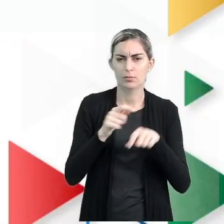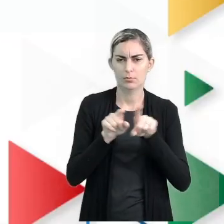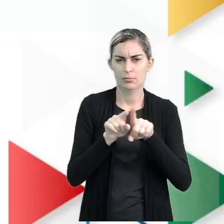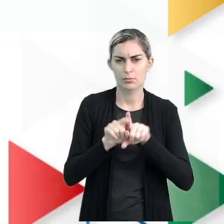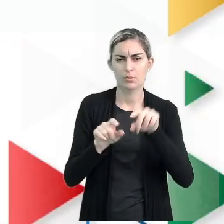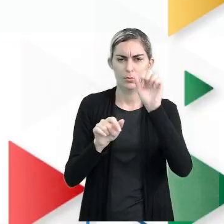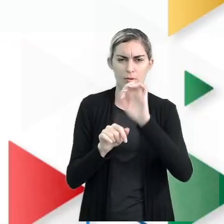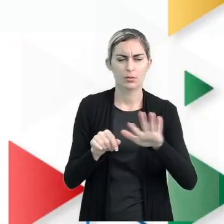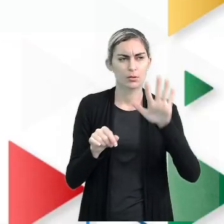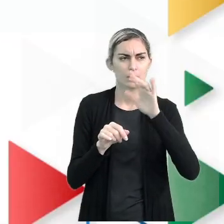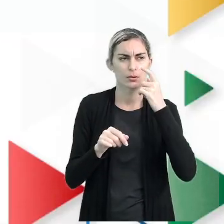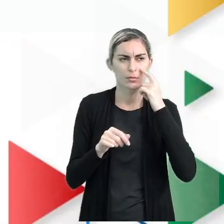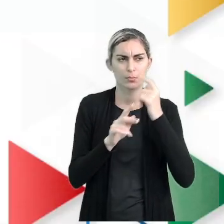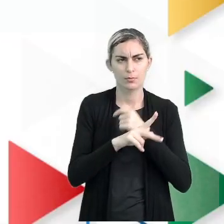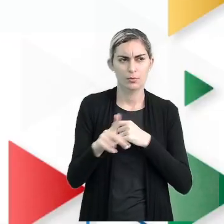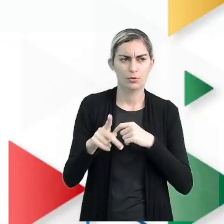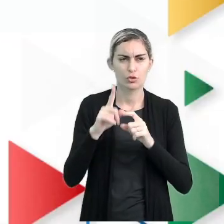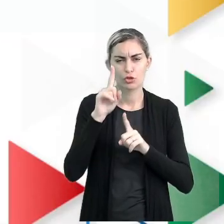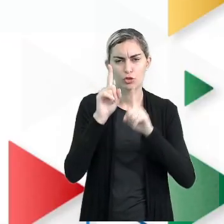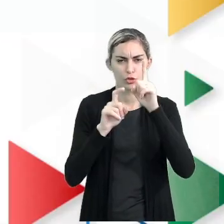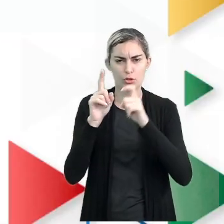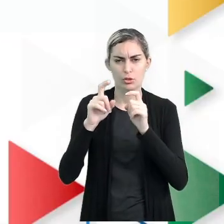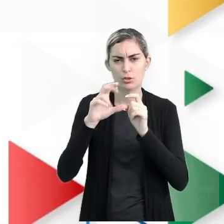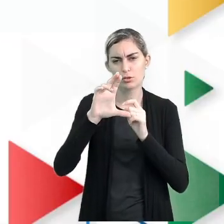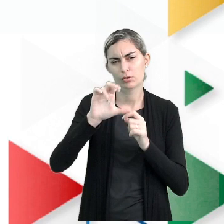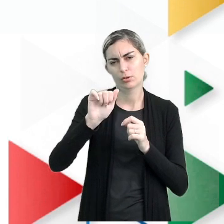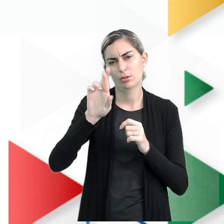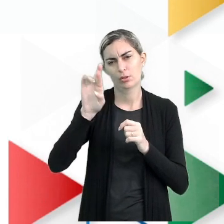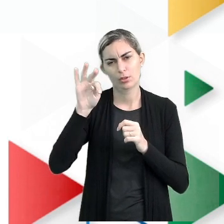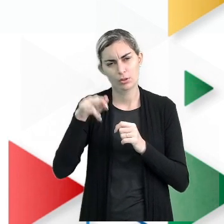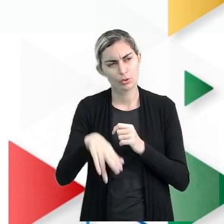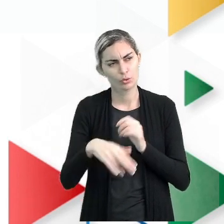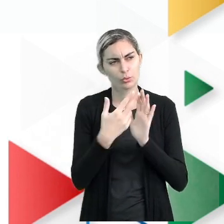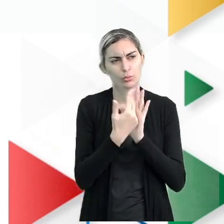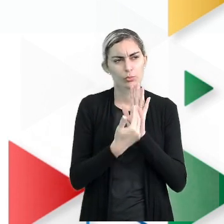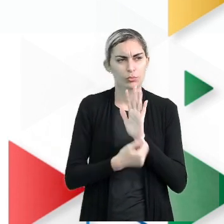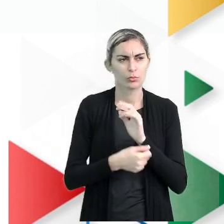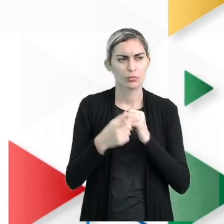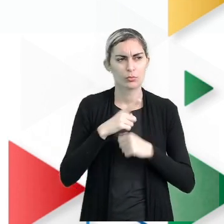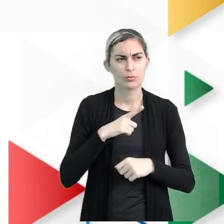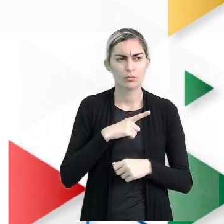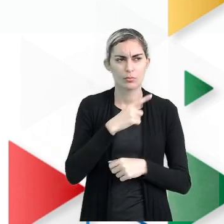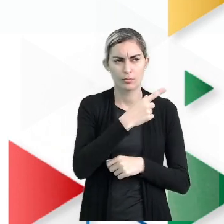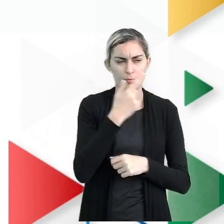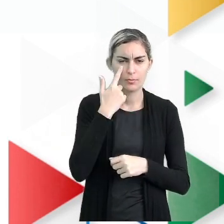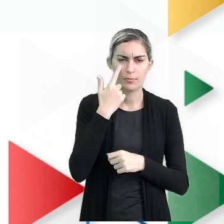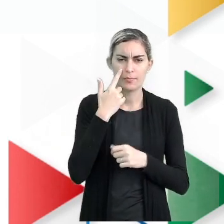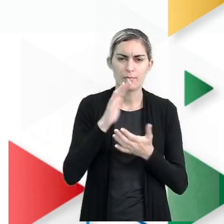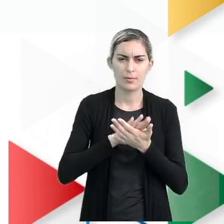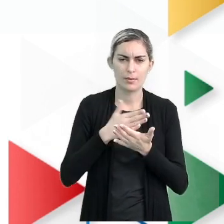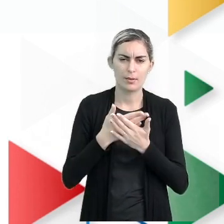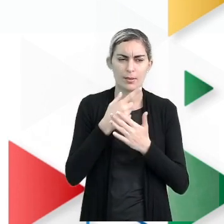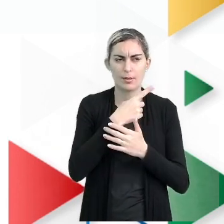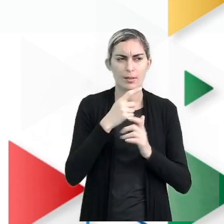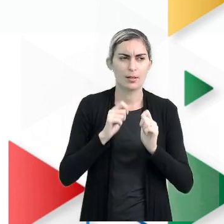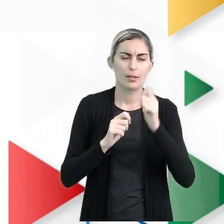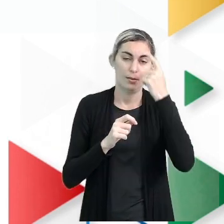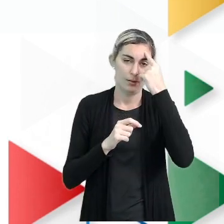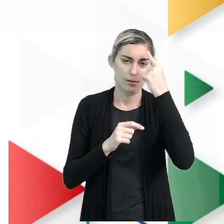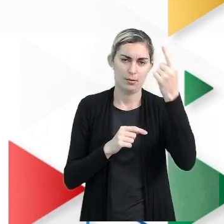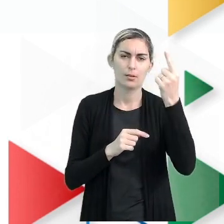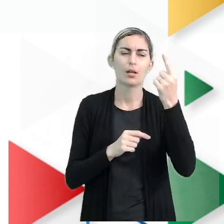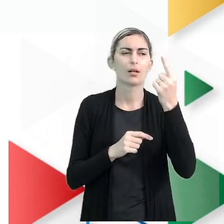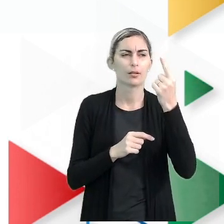nosso professor pode trabalhar a charge, o cartoon. Olha o que é que nós temos aí. Exatamente, professor. A gente pode interpretar ali, né, uma ideia